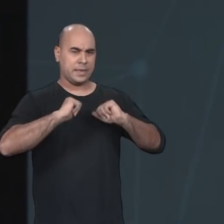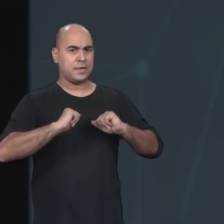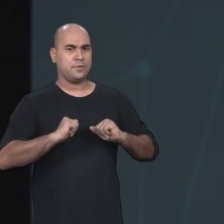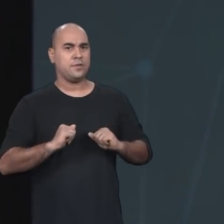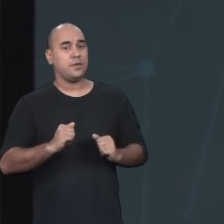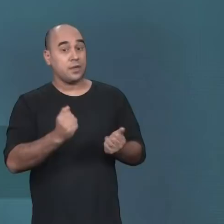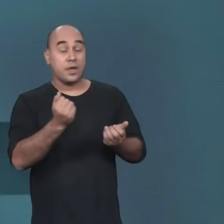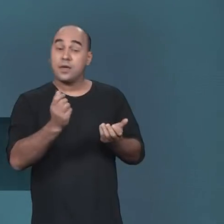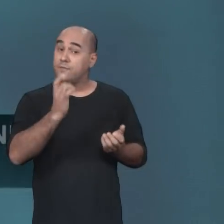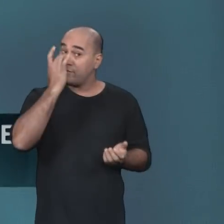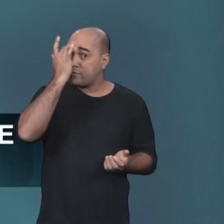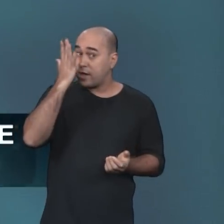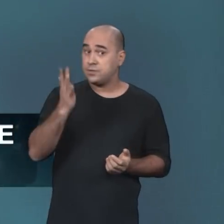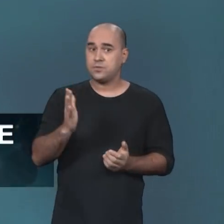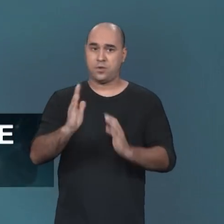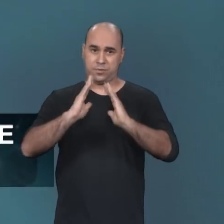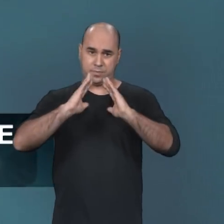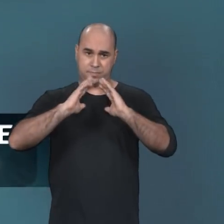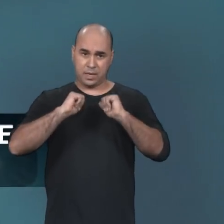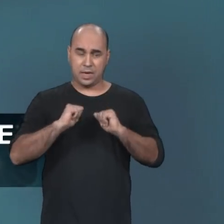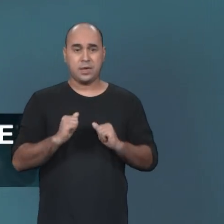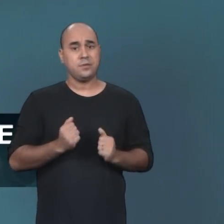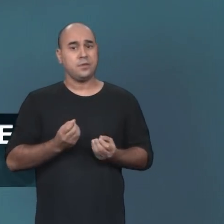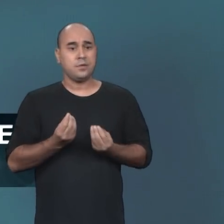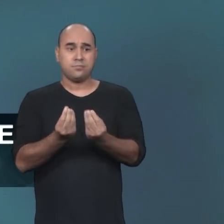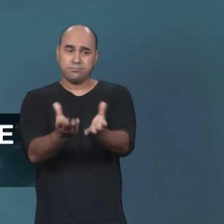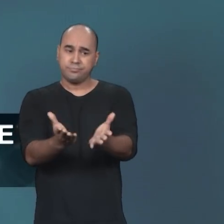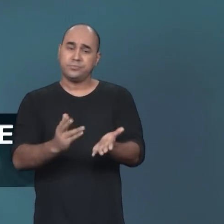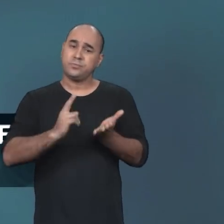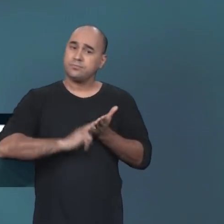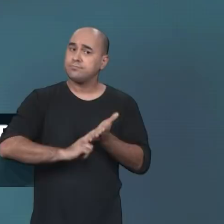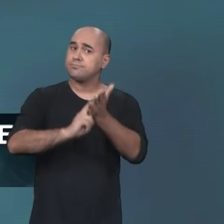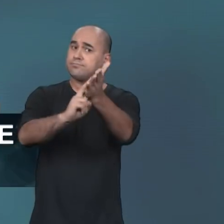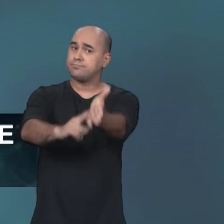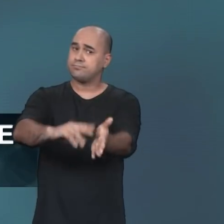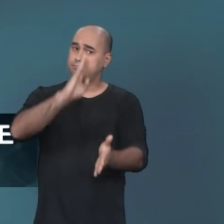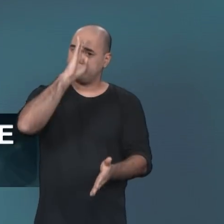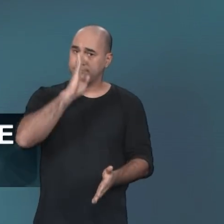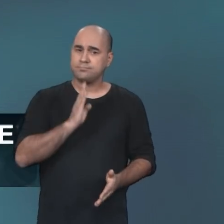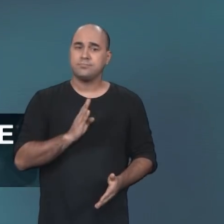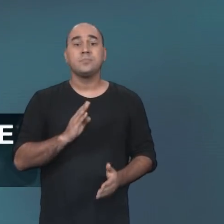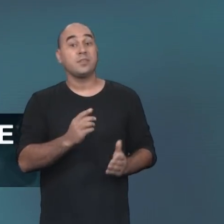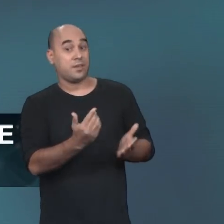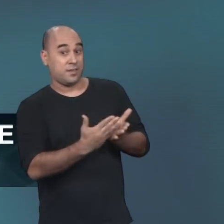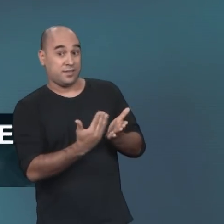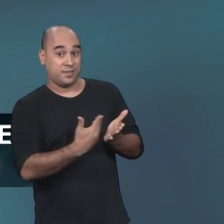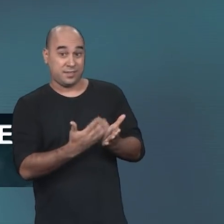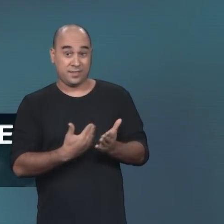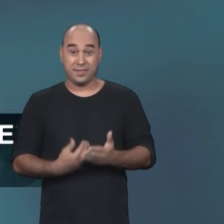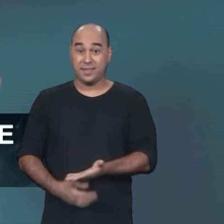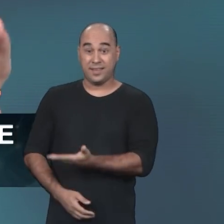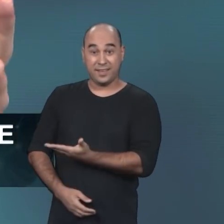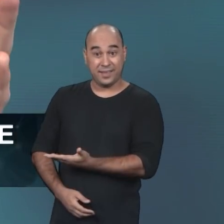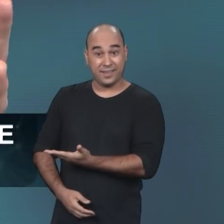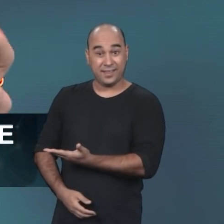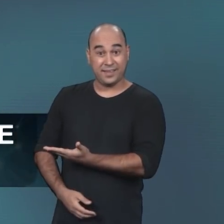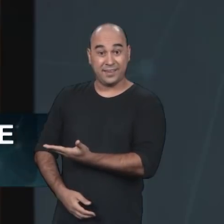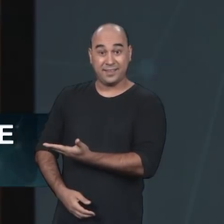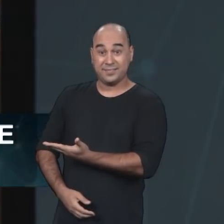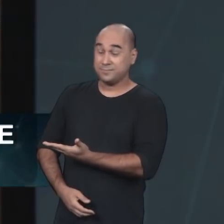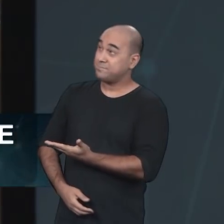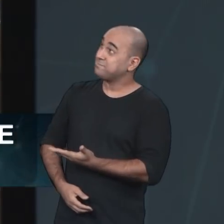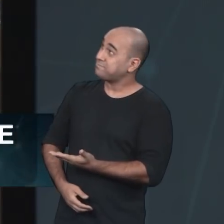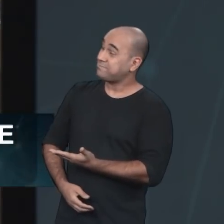você. Simples assim. Esse aqui é um guia de estudos chamado Evidências. Você tá vendo aí na sua tela. Sabe